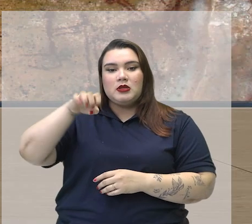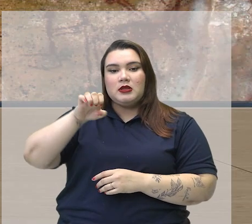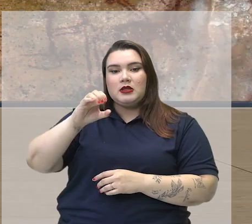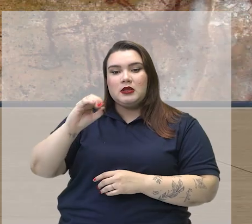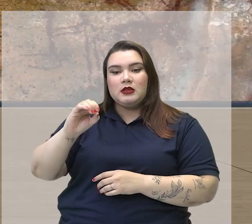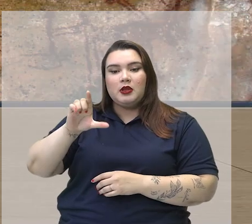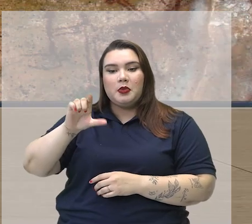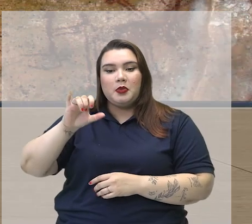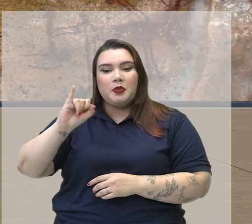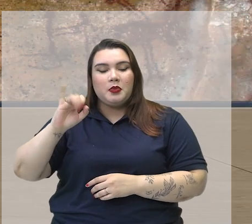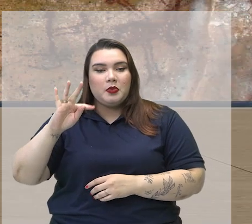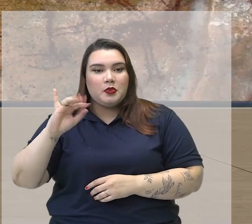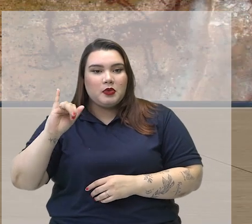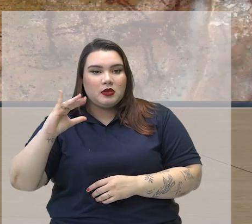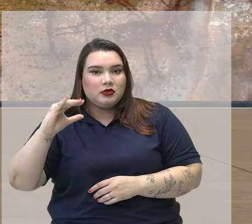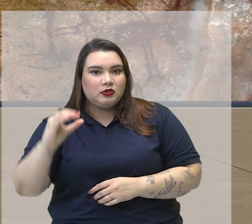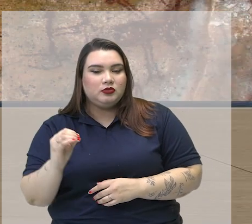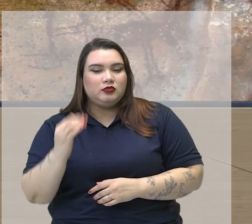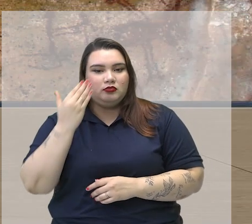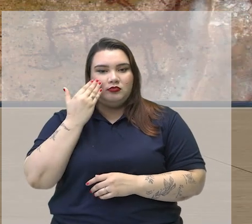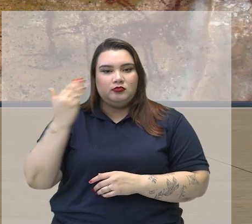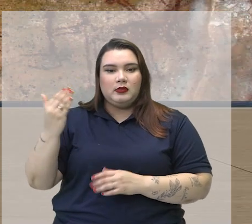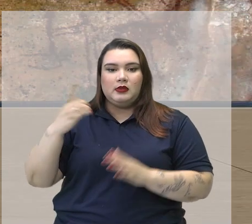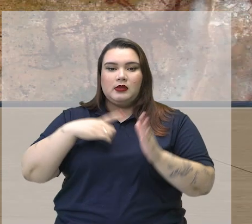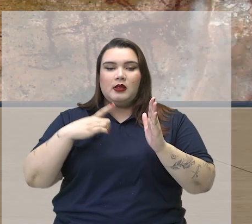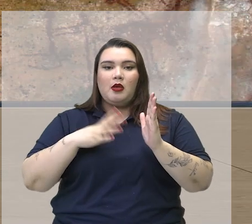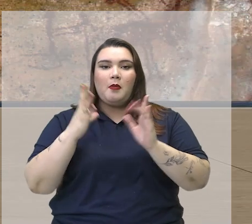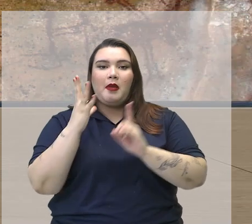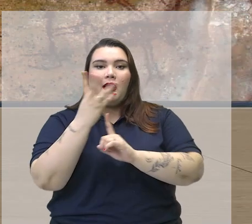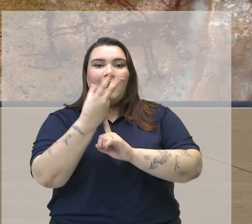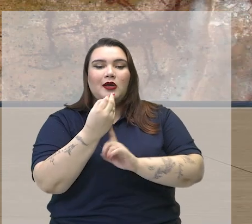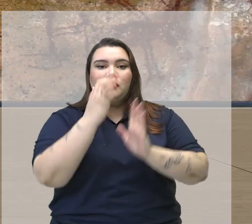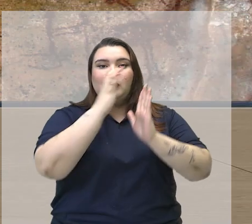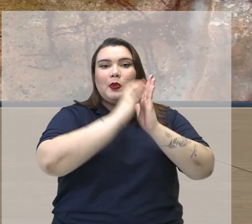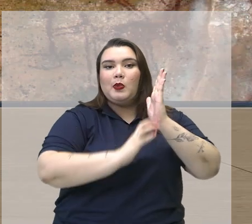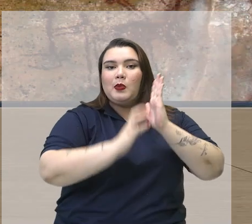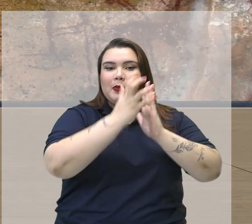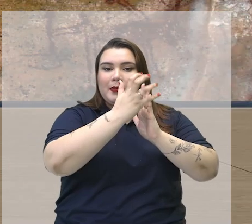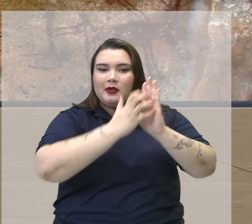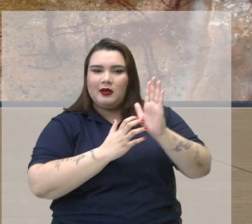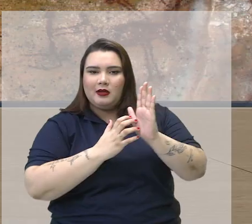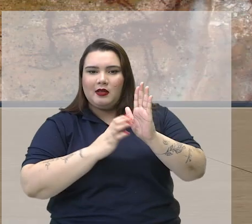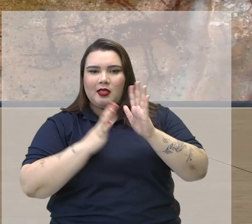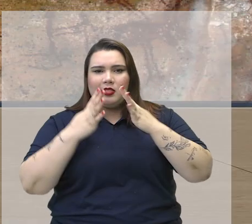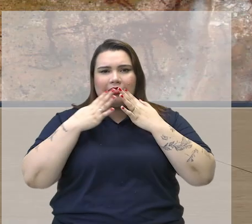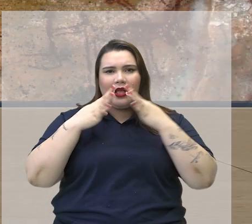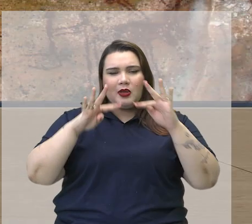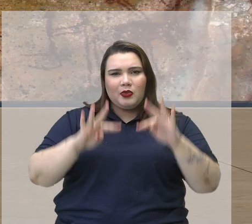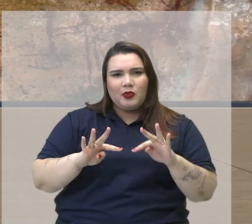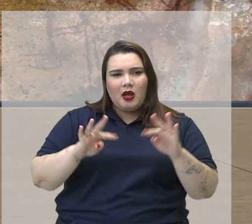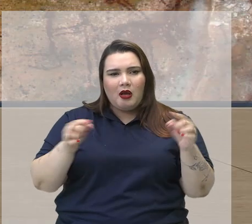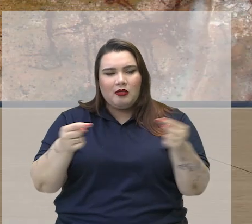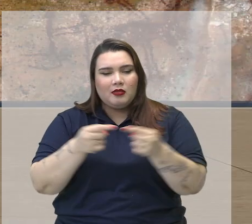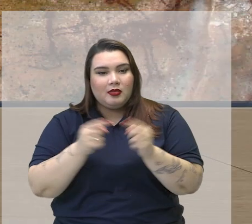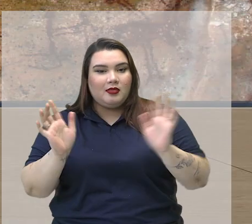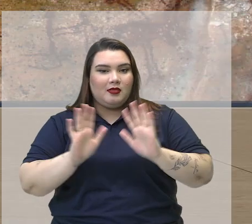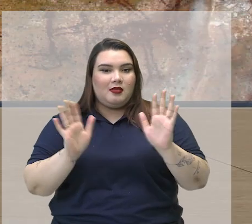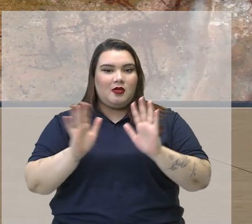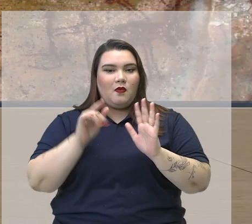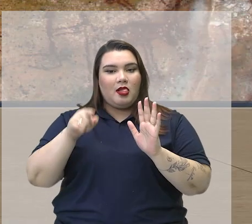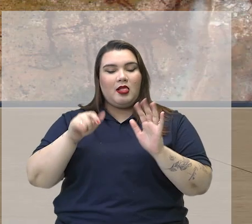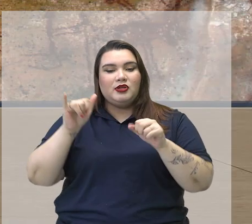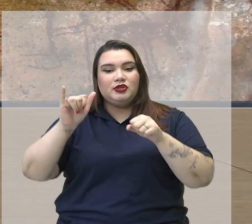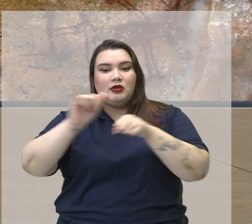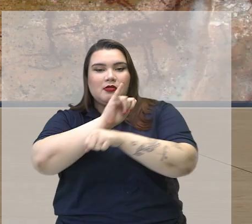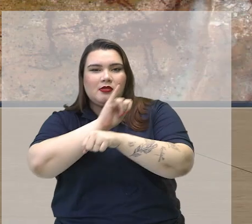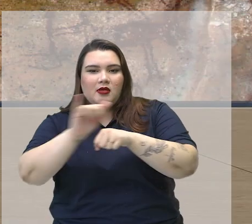aqui atrás de mim, temos uma pintura rupestre. Mas não é uma pintura naturalista, ela é esquemática. Olha